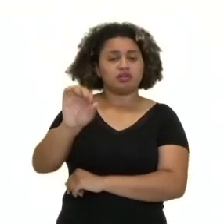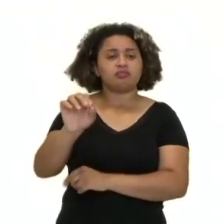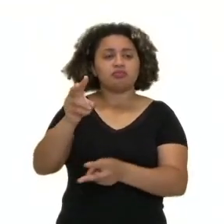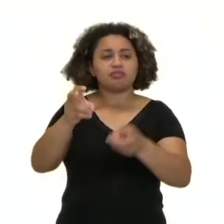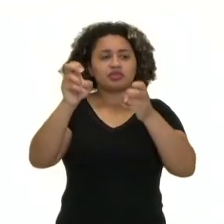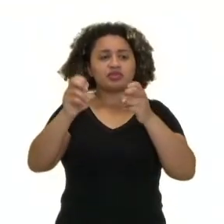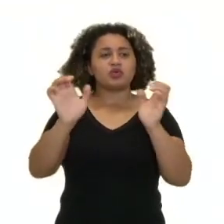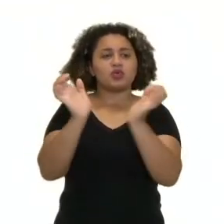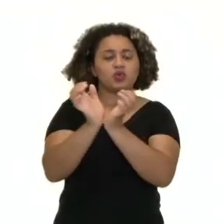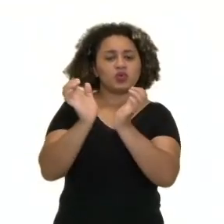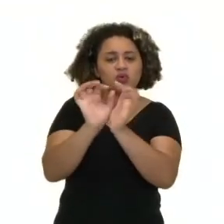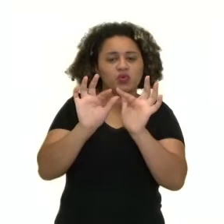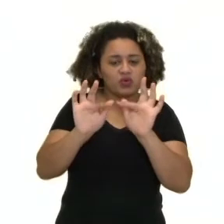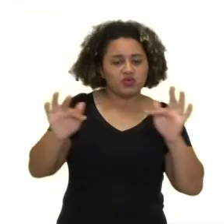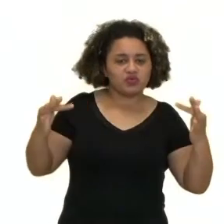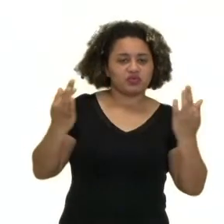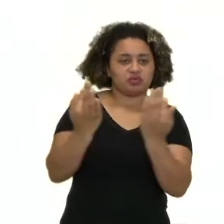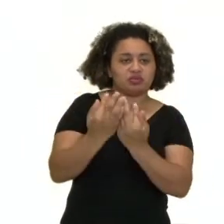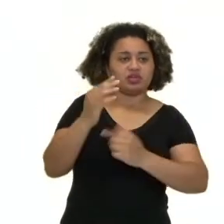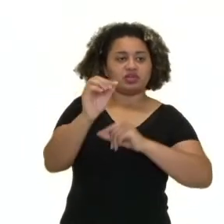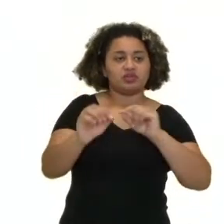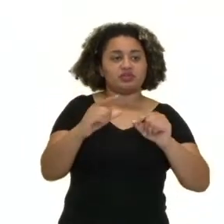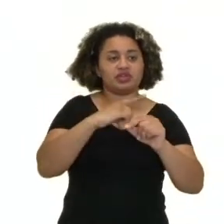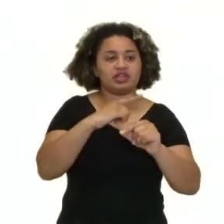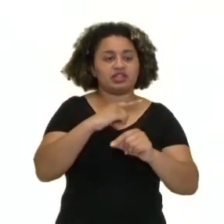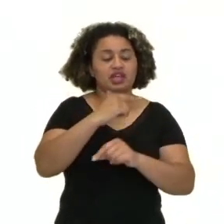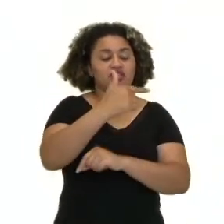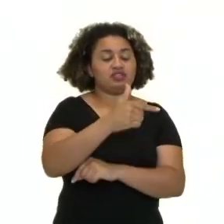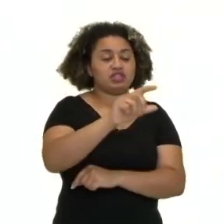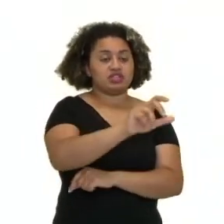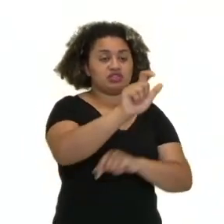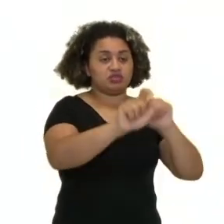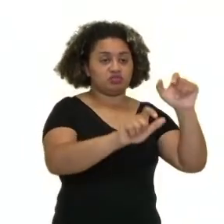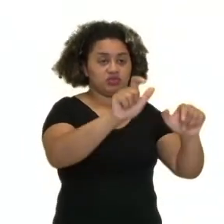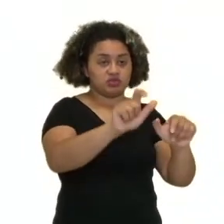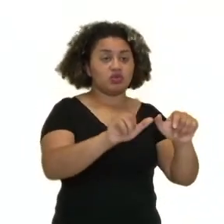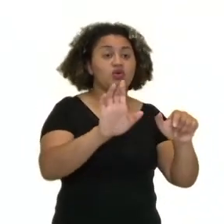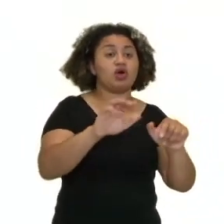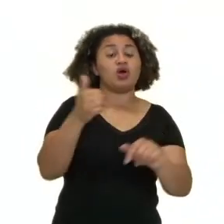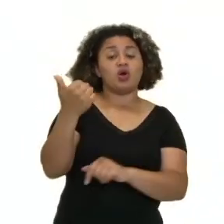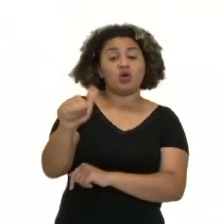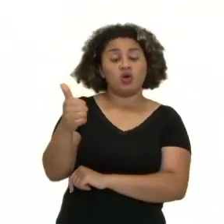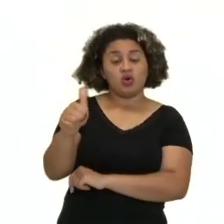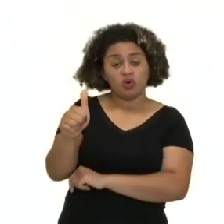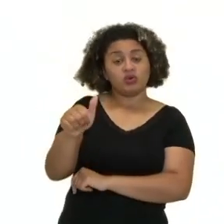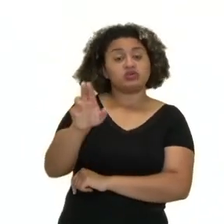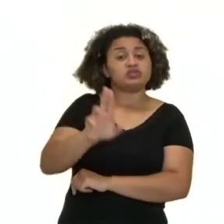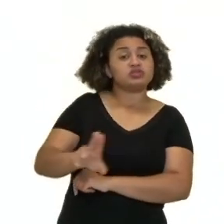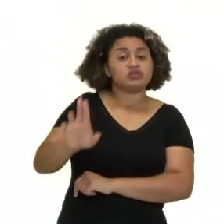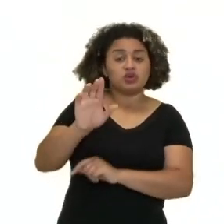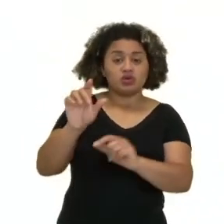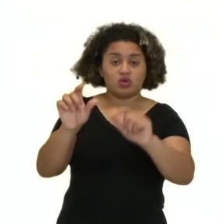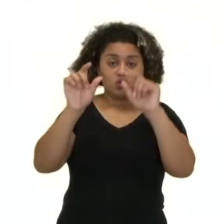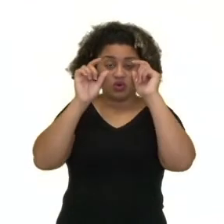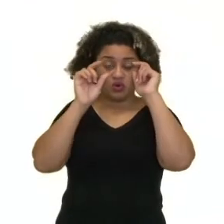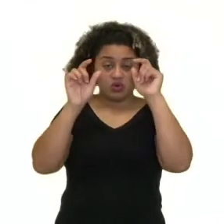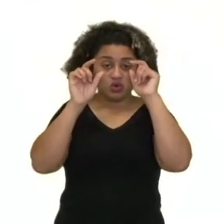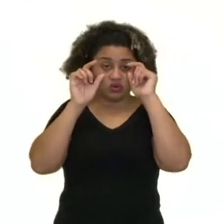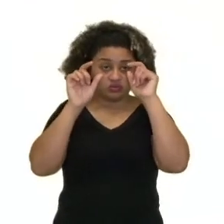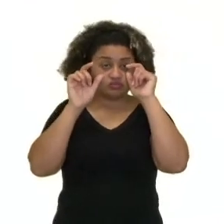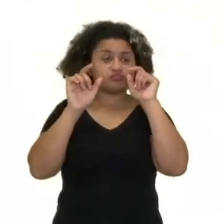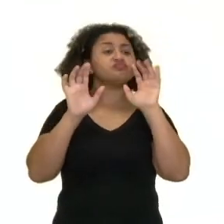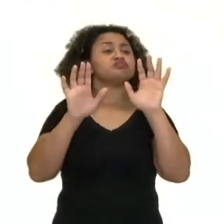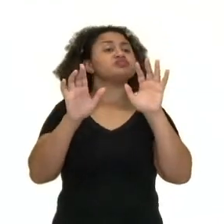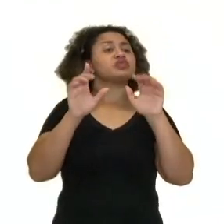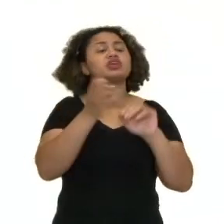que em seu grupo familiar, composto de 25 pessoas, 11 delas usam óculos.